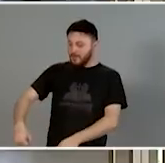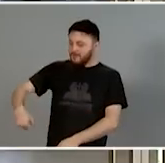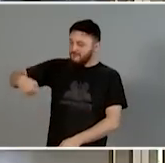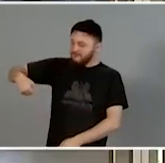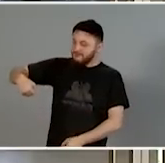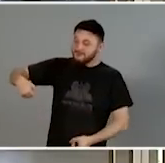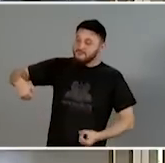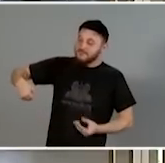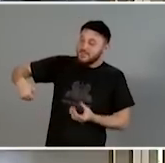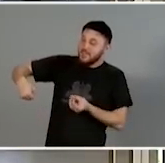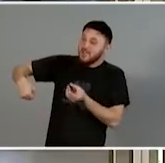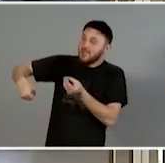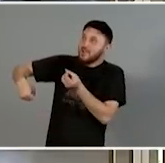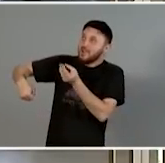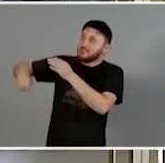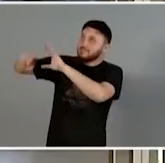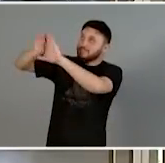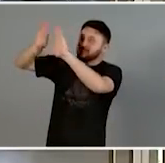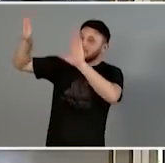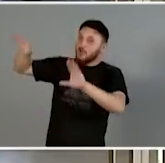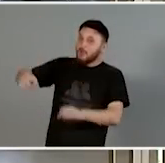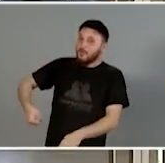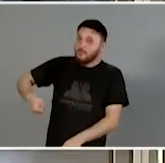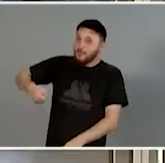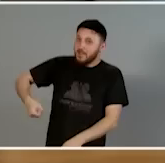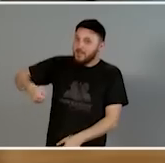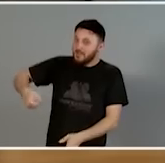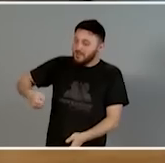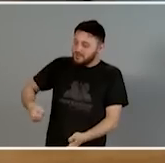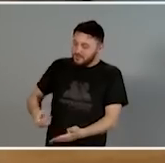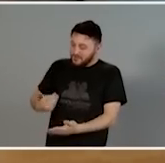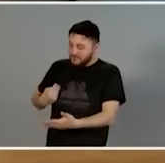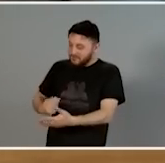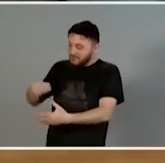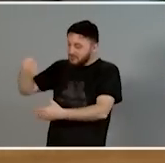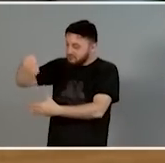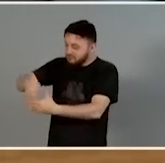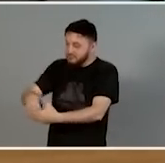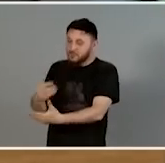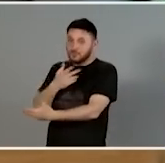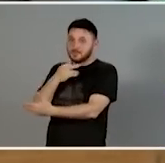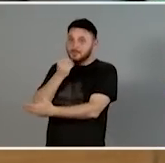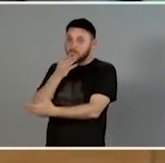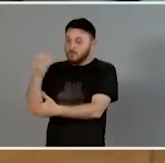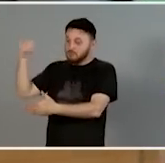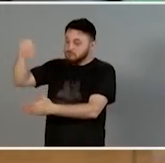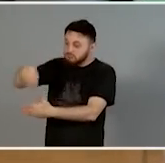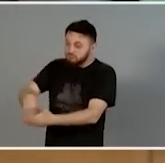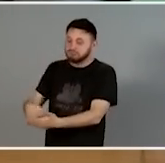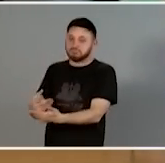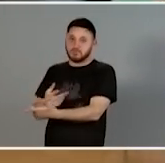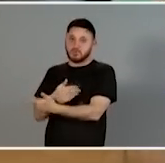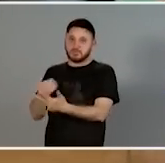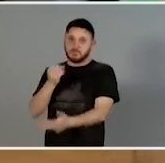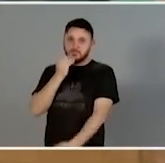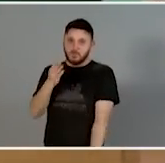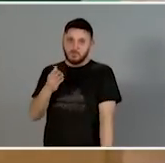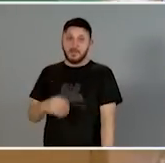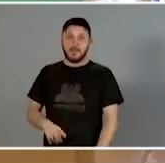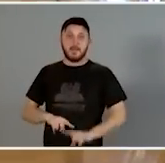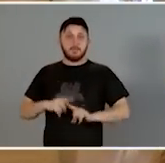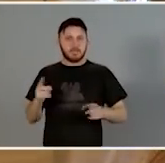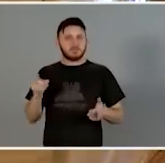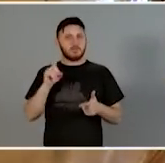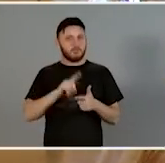viagem inevitável que faremos para o céu. O problema é que